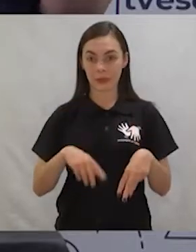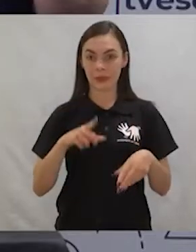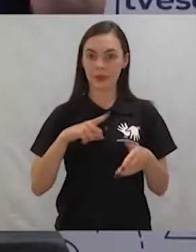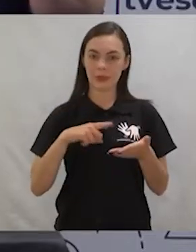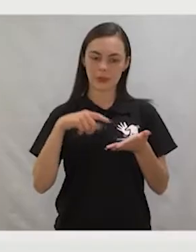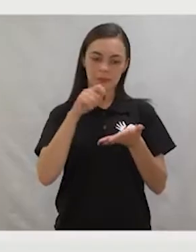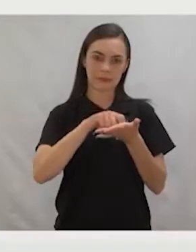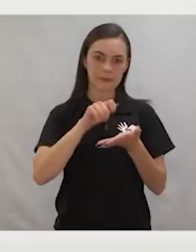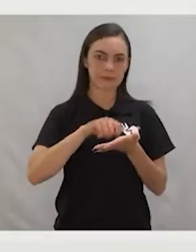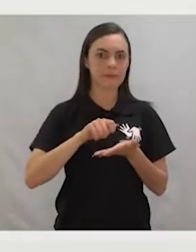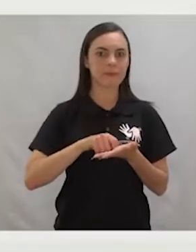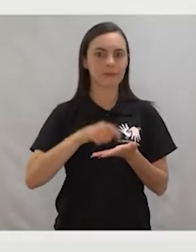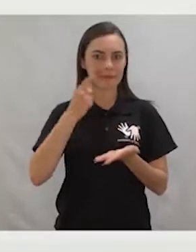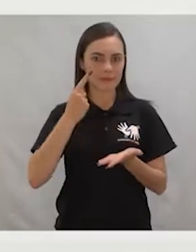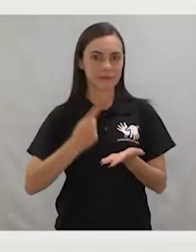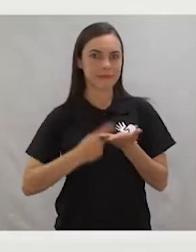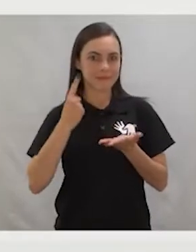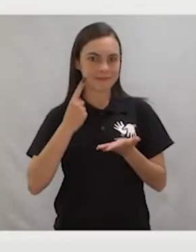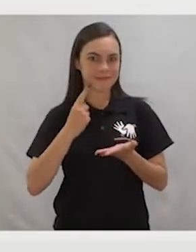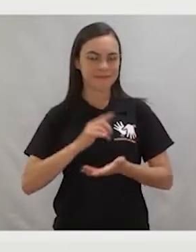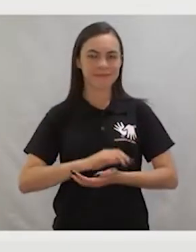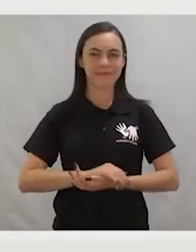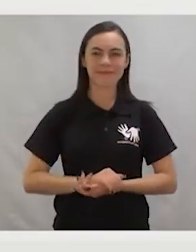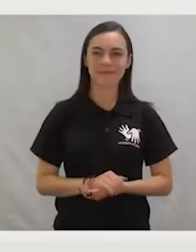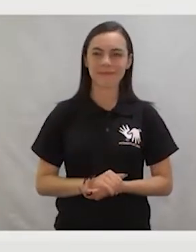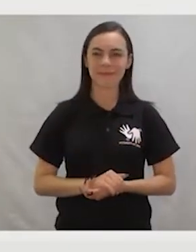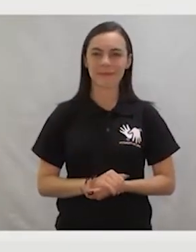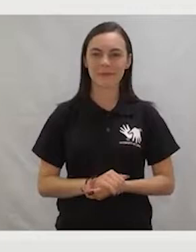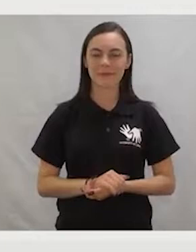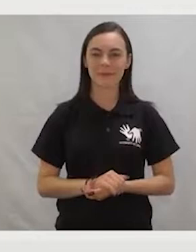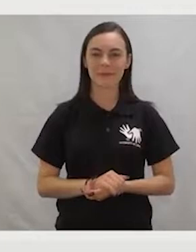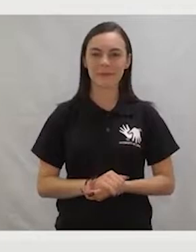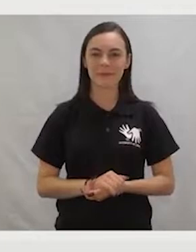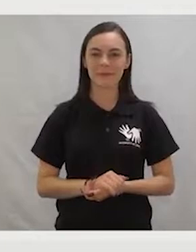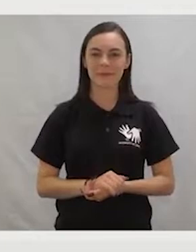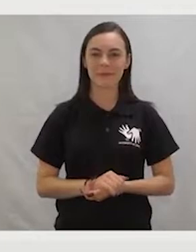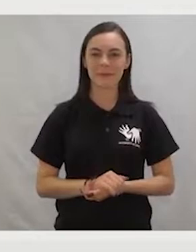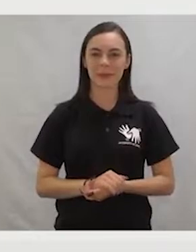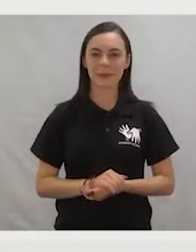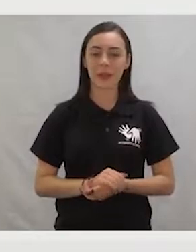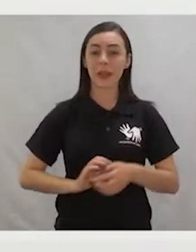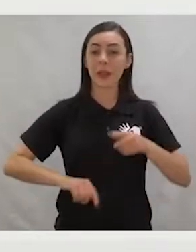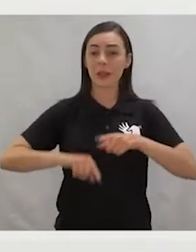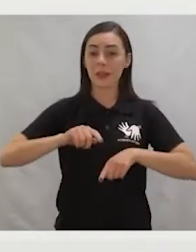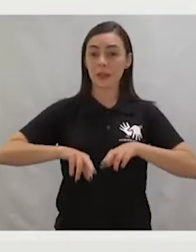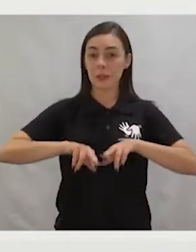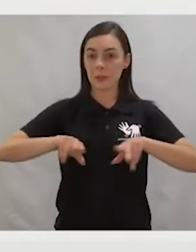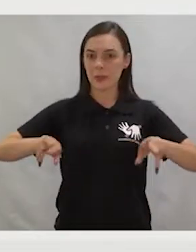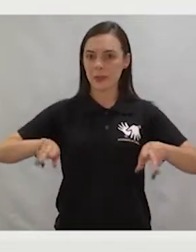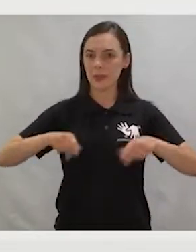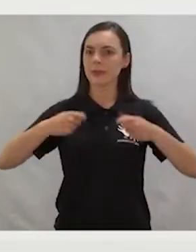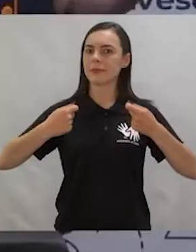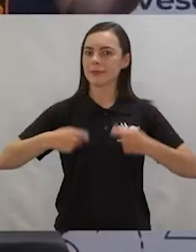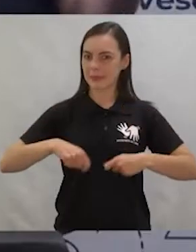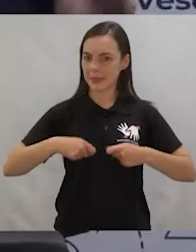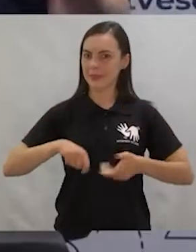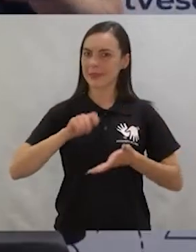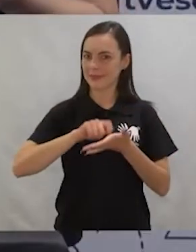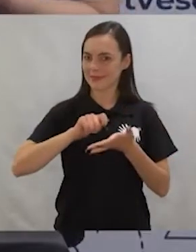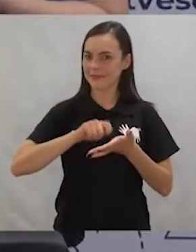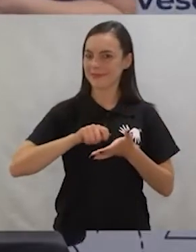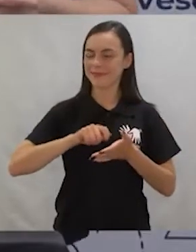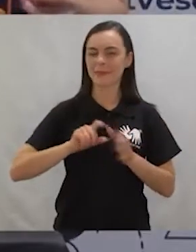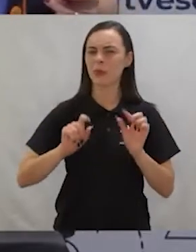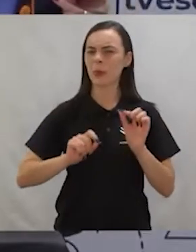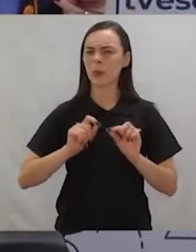um registro, combinado assim? E nós vamos precisar, para fazer esse registro, precisamos de materiais. Quais